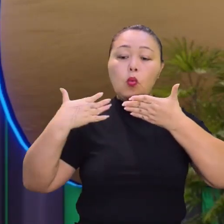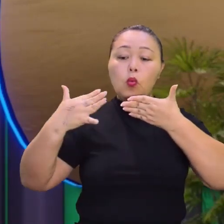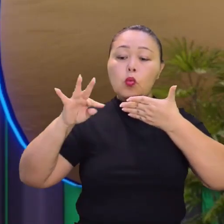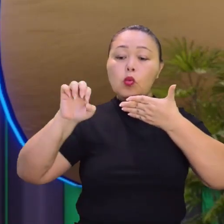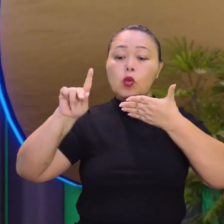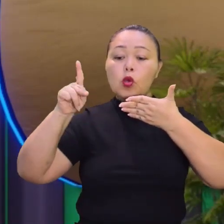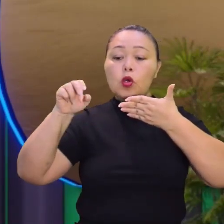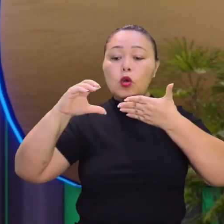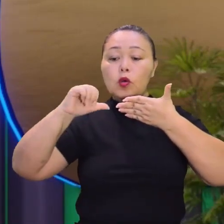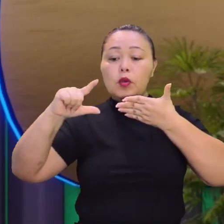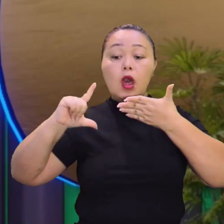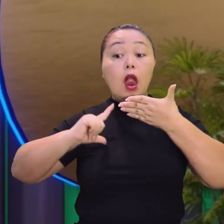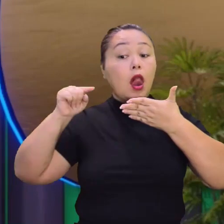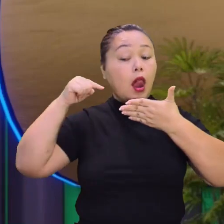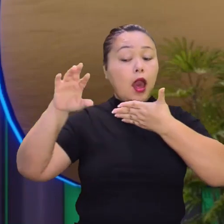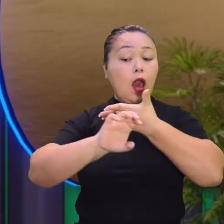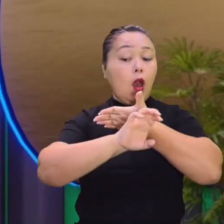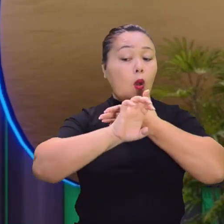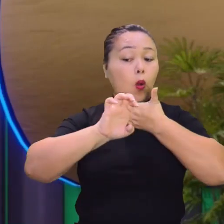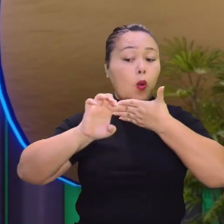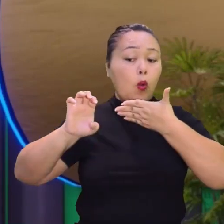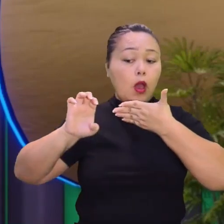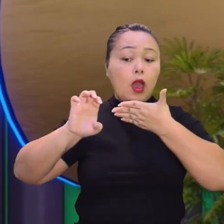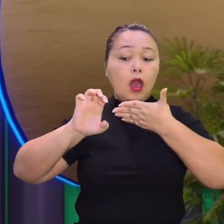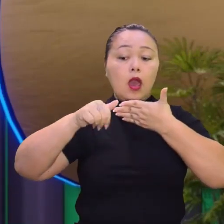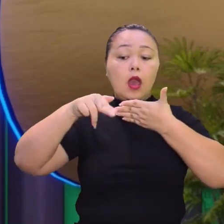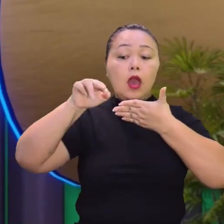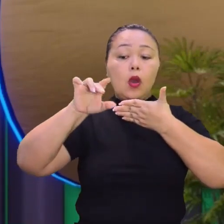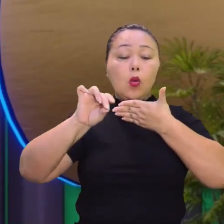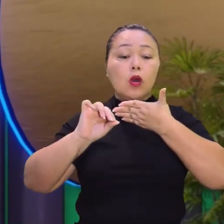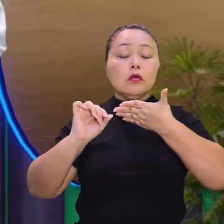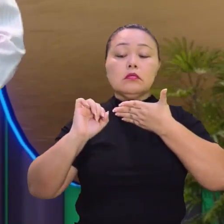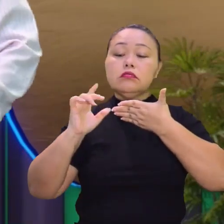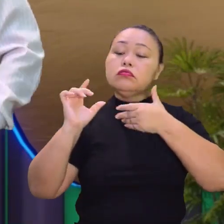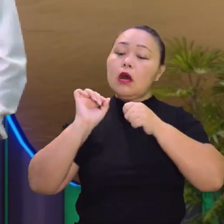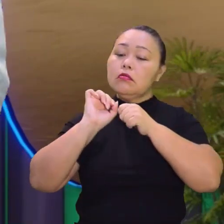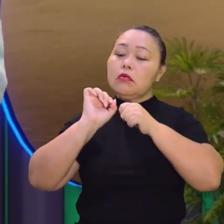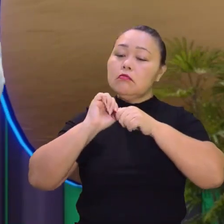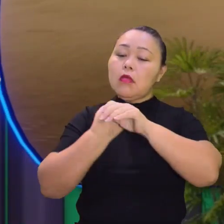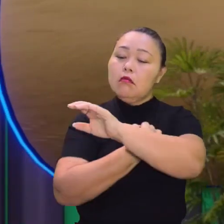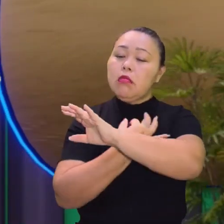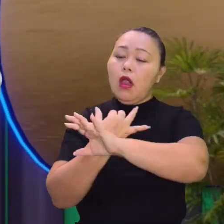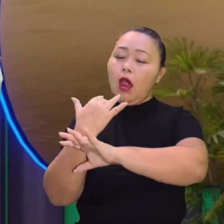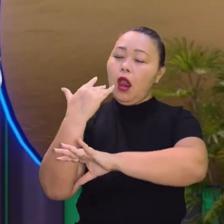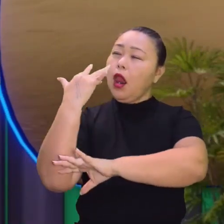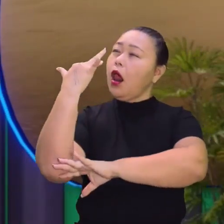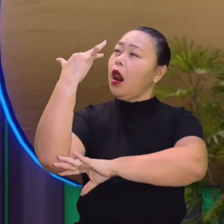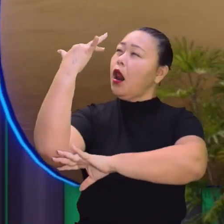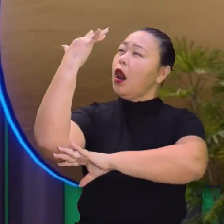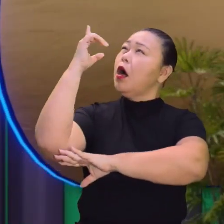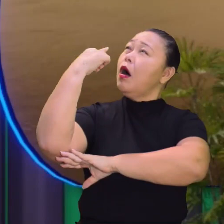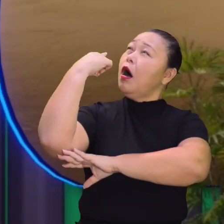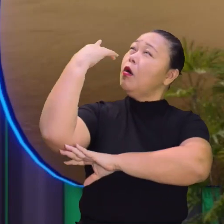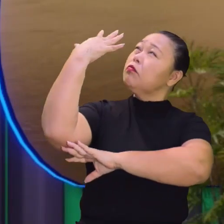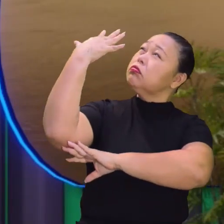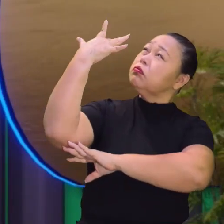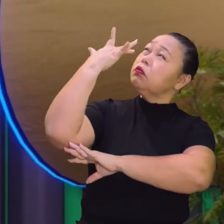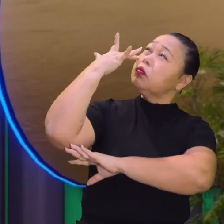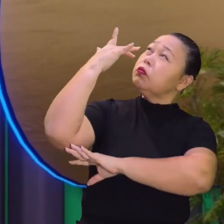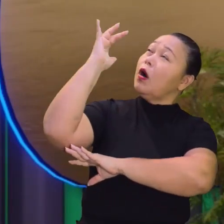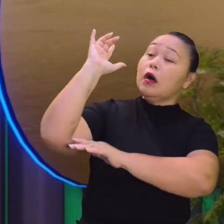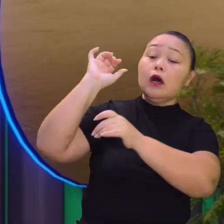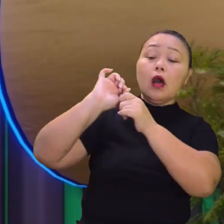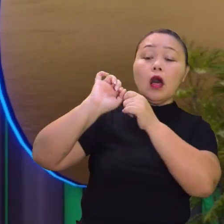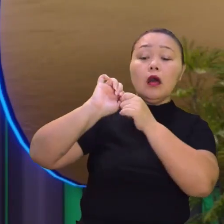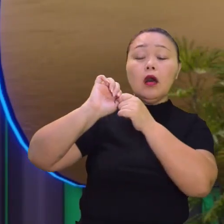Jorge, lá a gente vai encontrar, galera, a vegetação de grande porte. Agora, quando eu olho lá para o